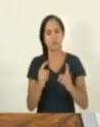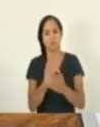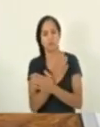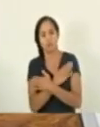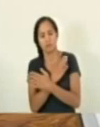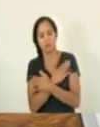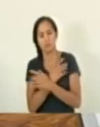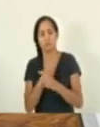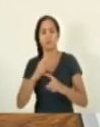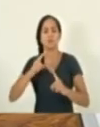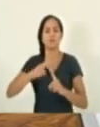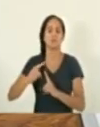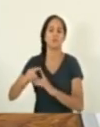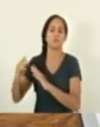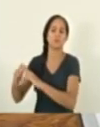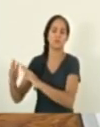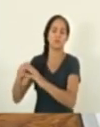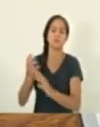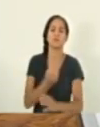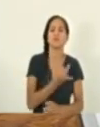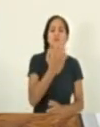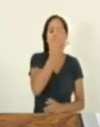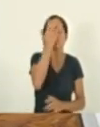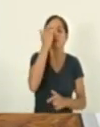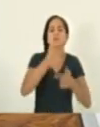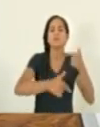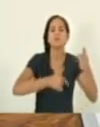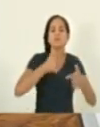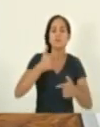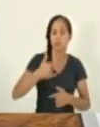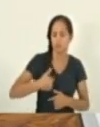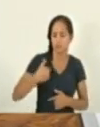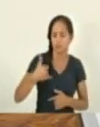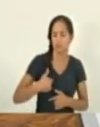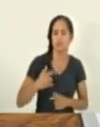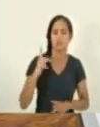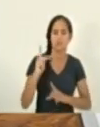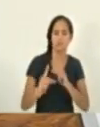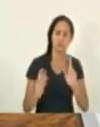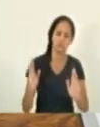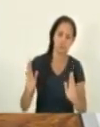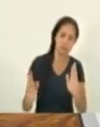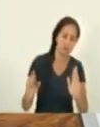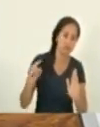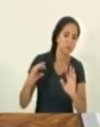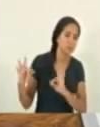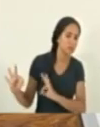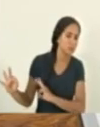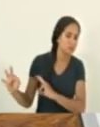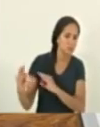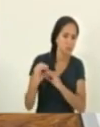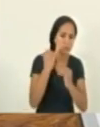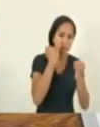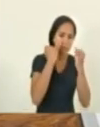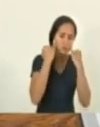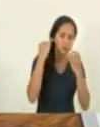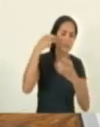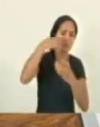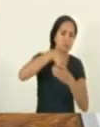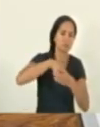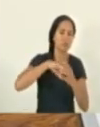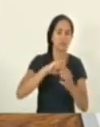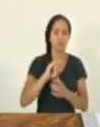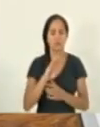no Brasil, quantas pessoas trabalham, a idade da população, tudo isso é fundamental para